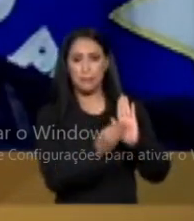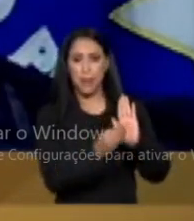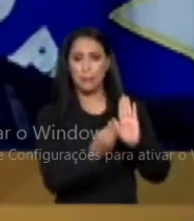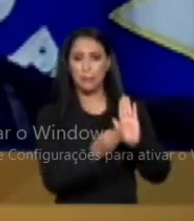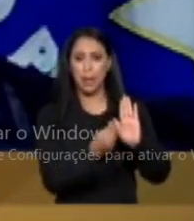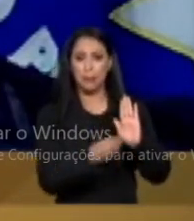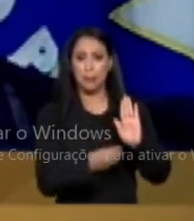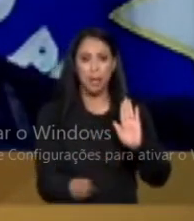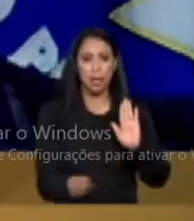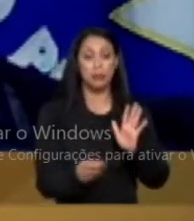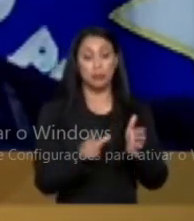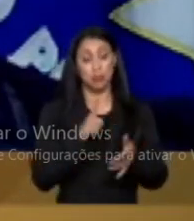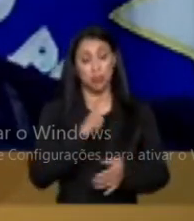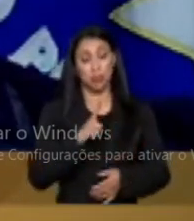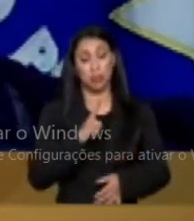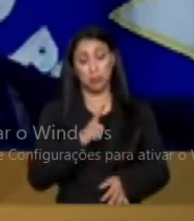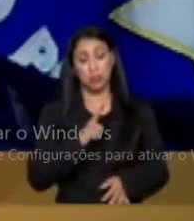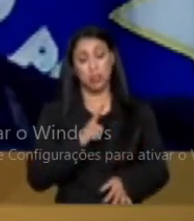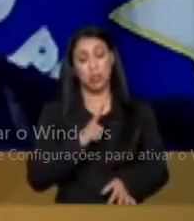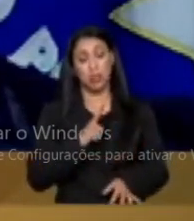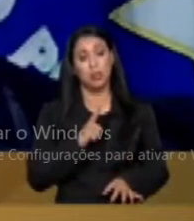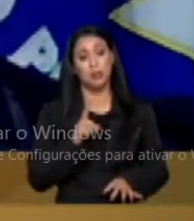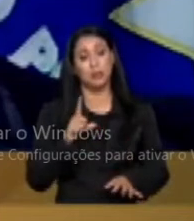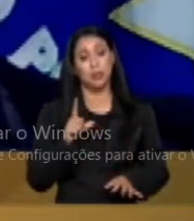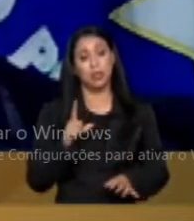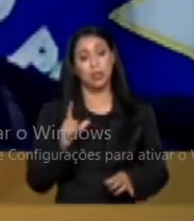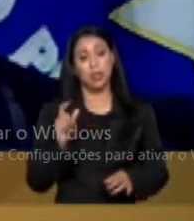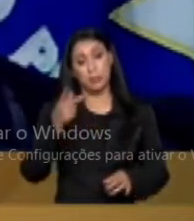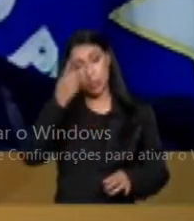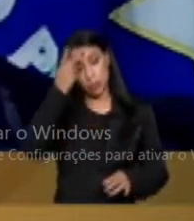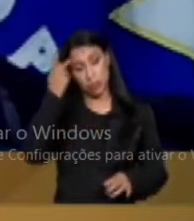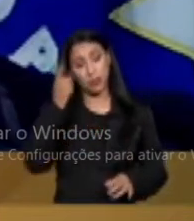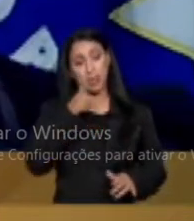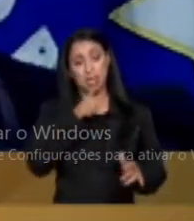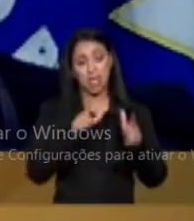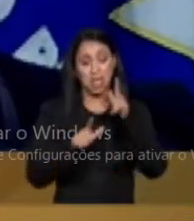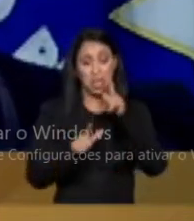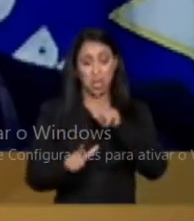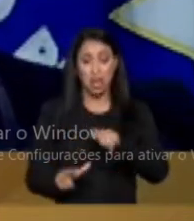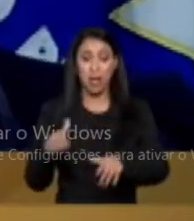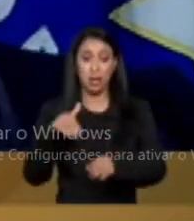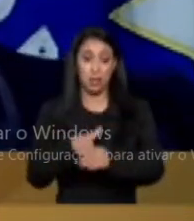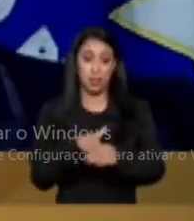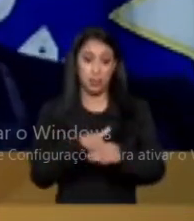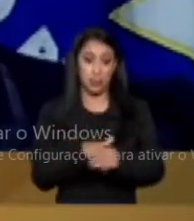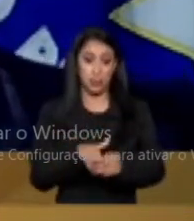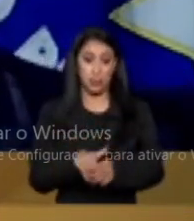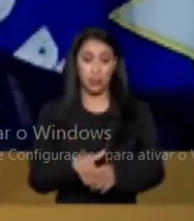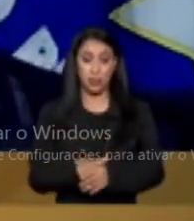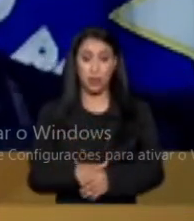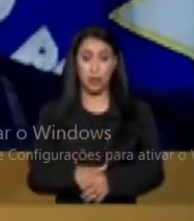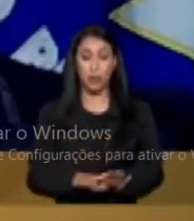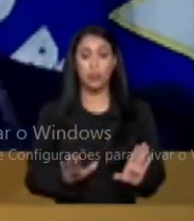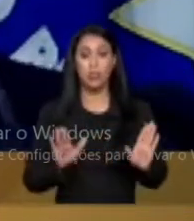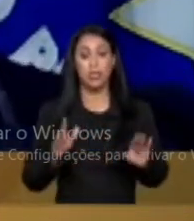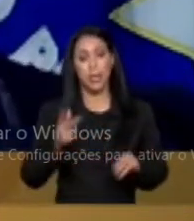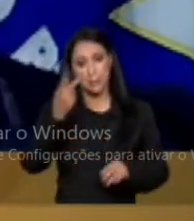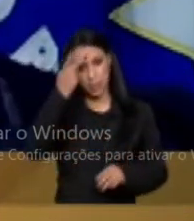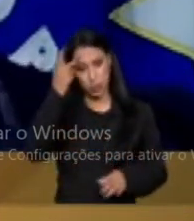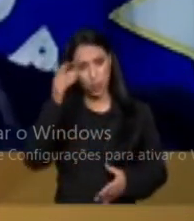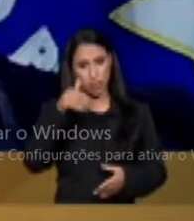deveriam ser implementados pelo eventual vitorioso ou vitoriosa nas urnas, porque o eleitor